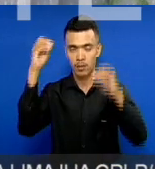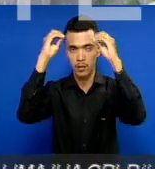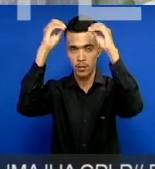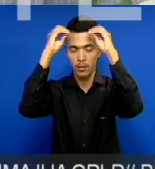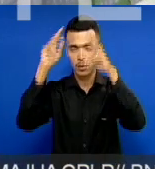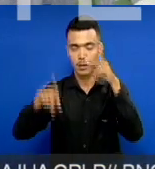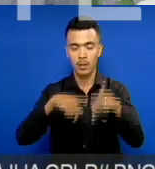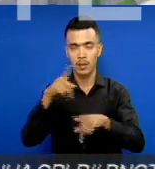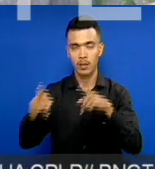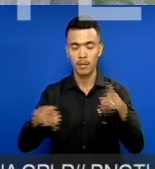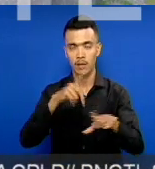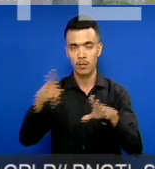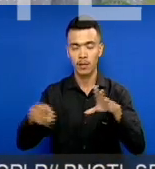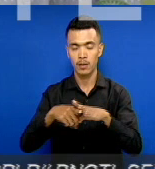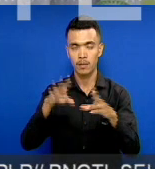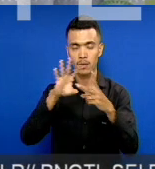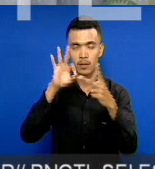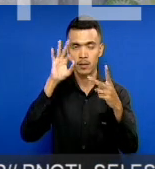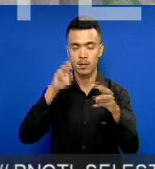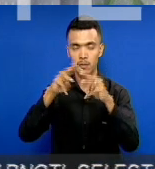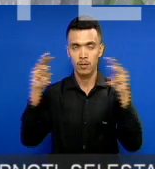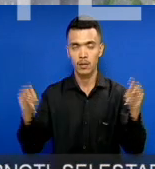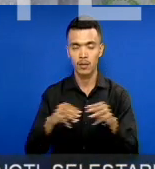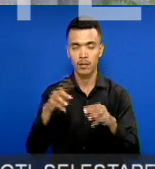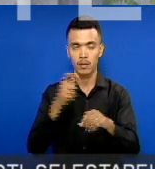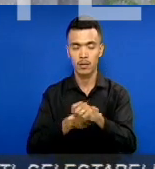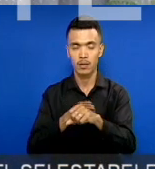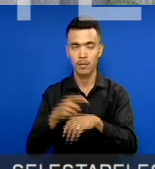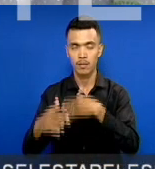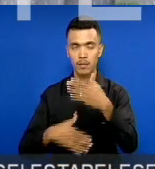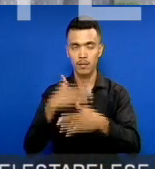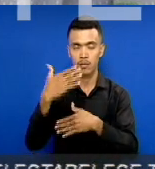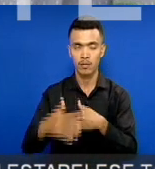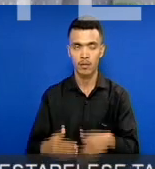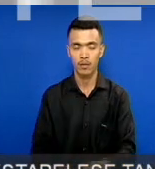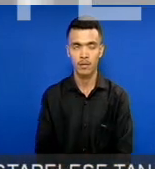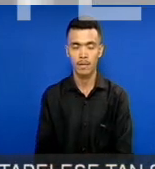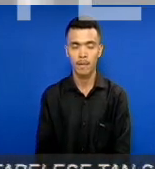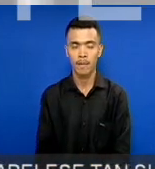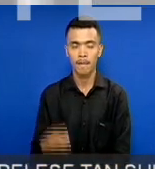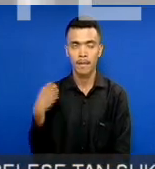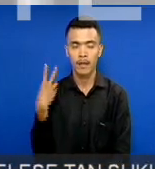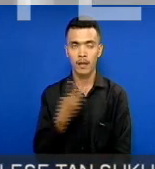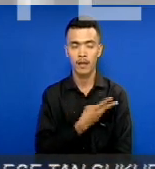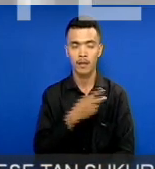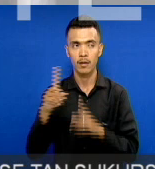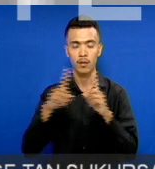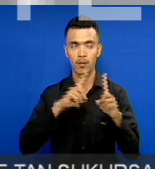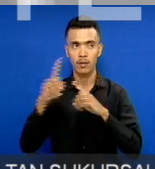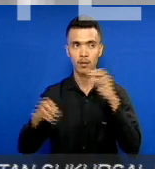soto, a tubele participa e a eleição municipal e a tempo do irmão. A Miculia, Conabá, Assuntos